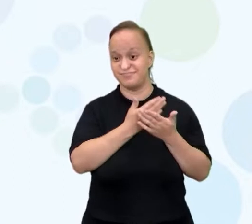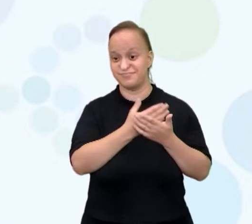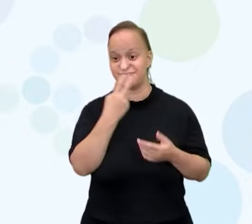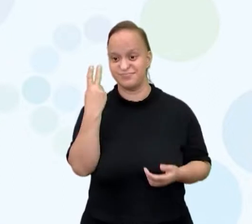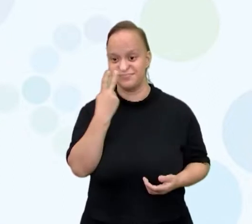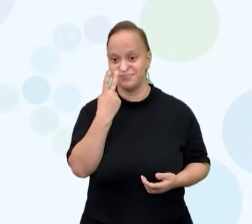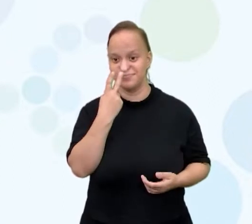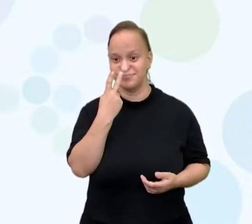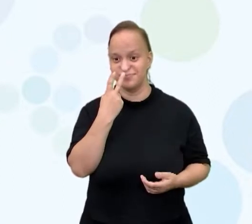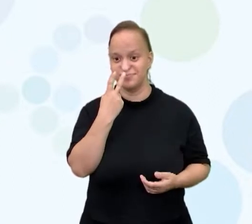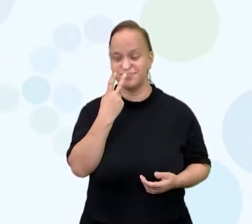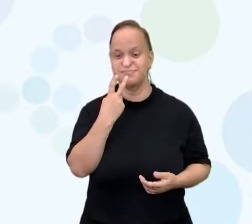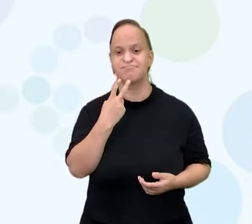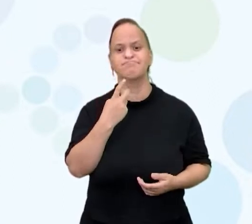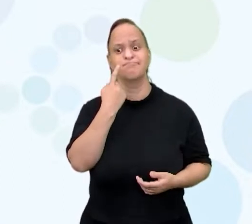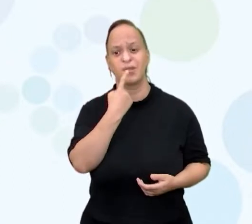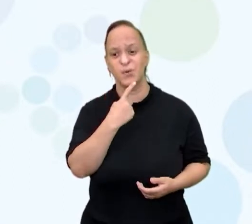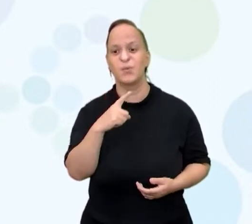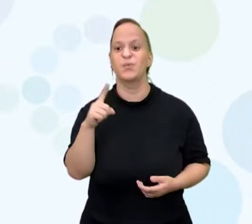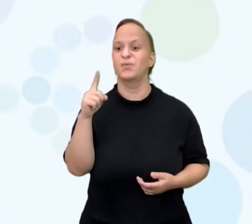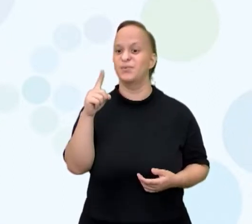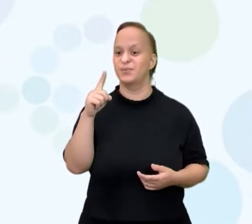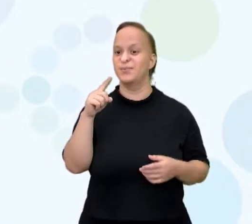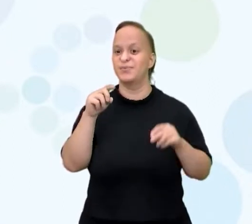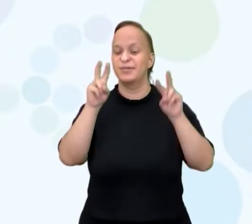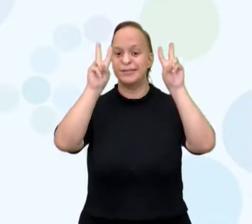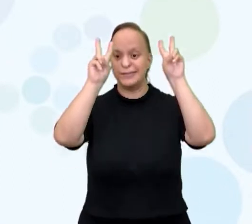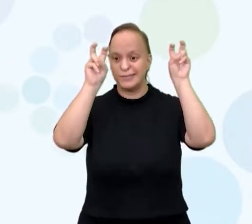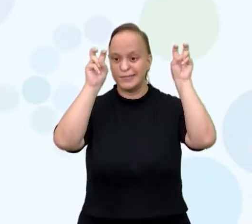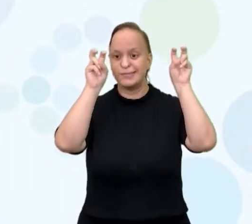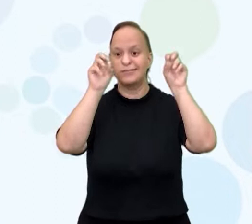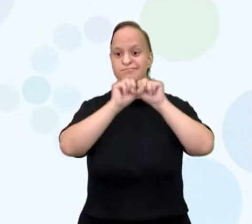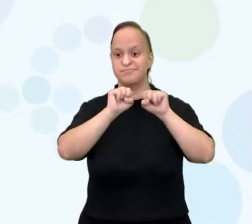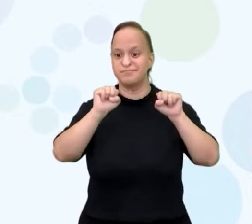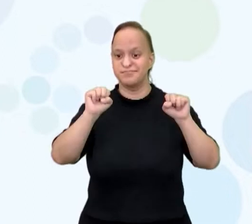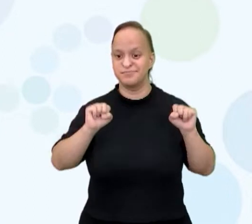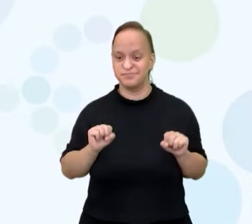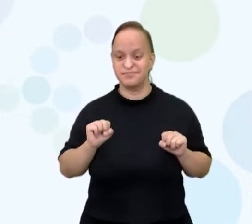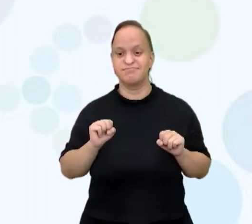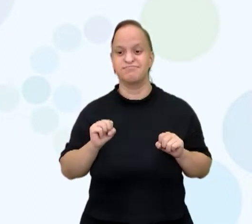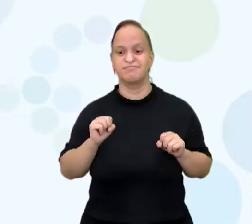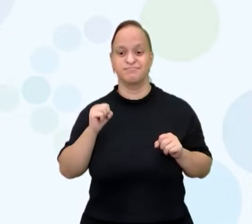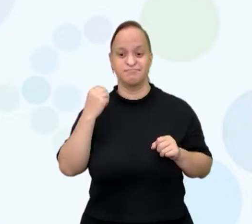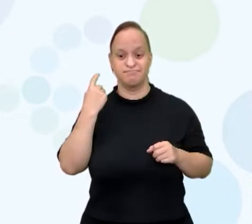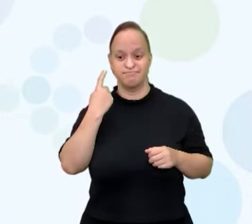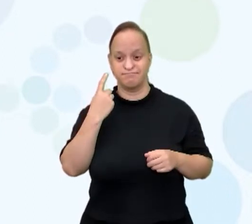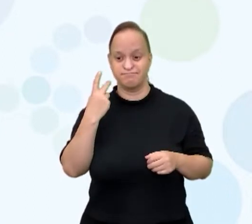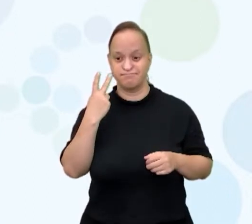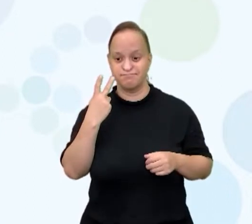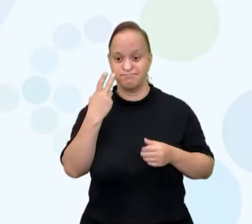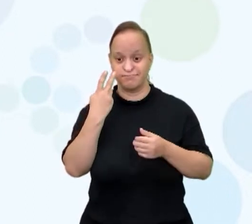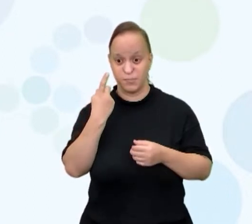nossa última aula de sistematização. Na primeira aula e na segunda aula, nós estamos resumindo aí tudo que a gente